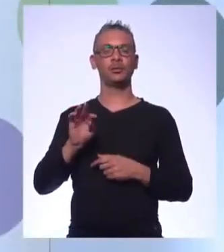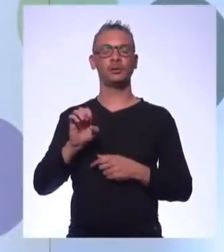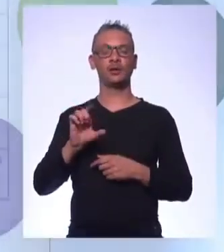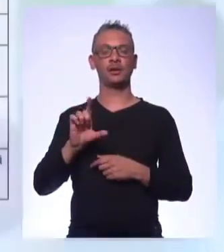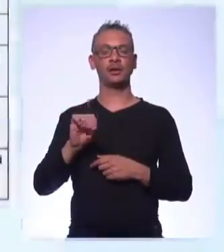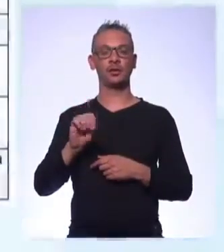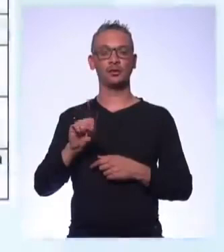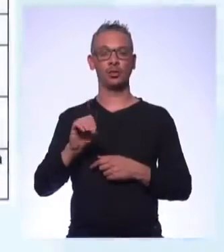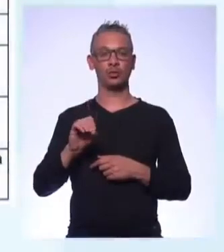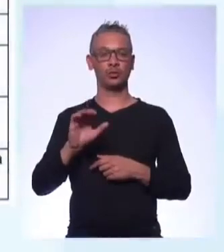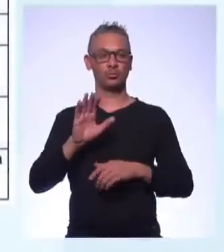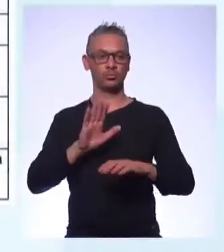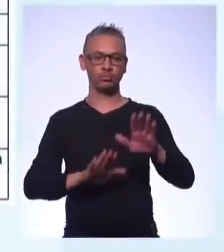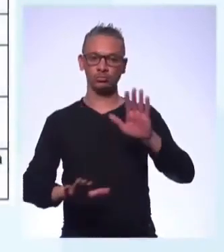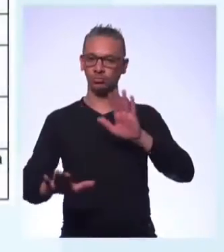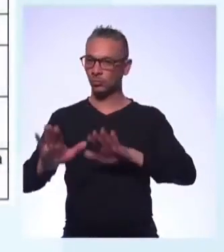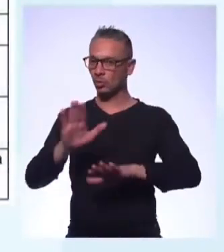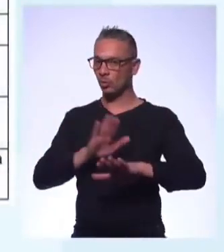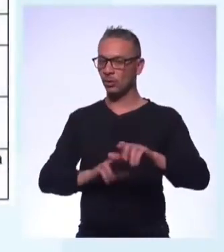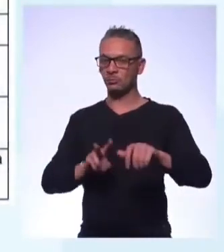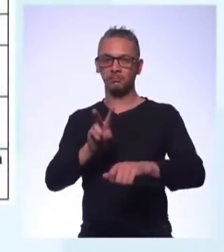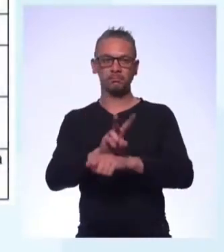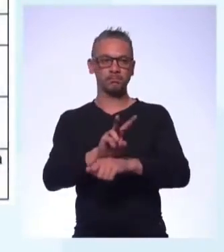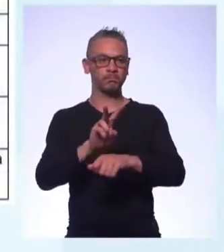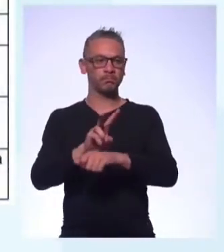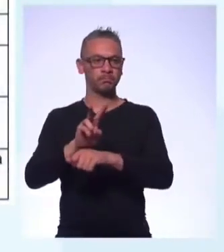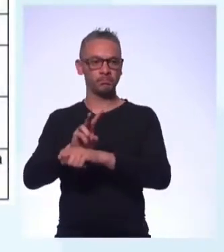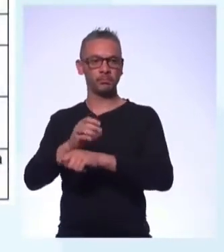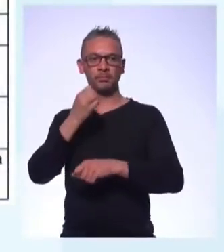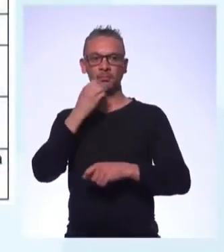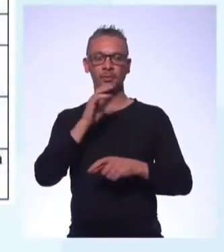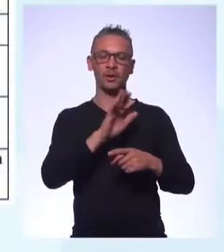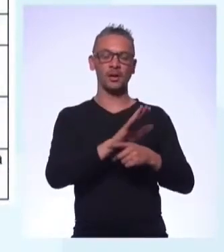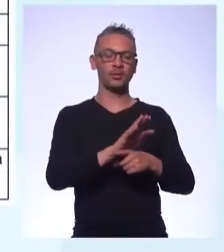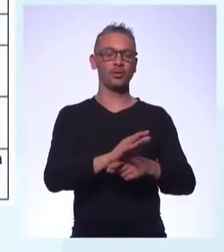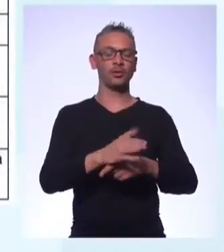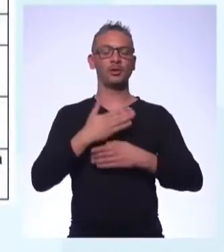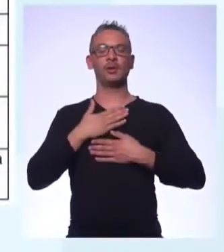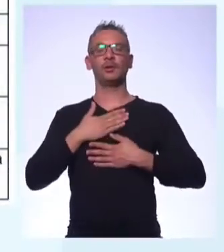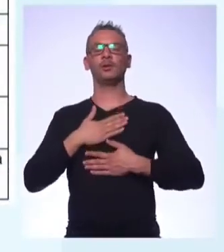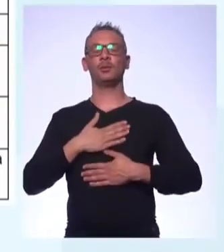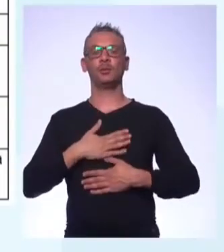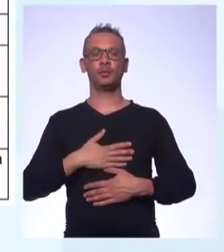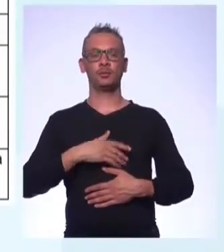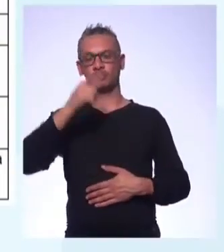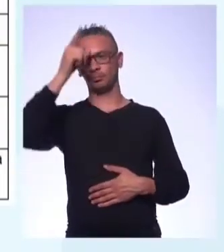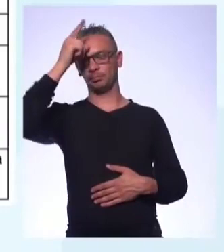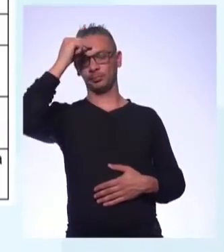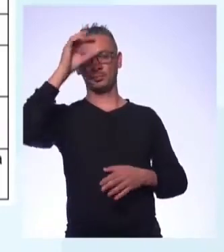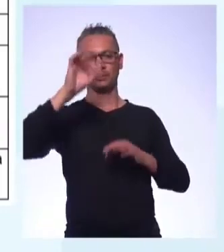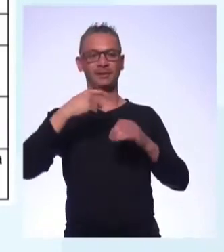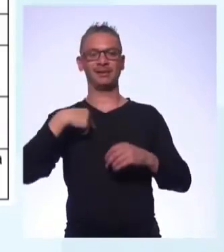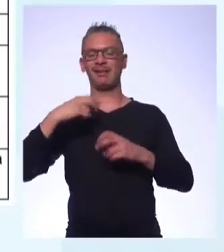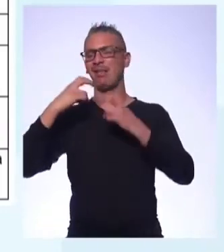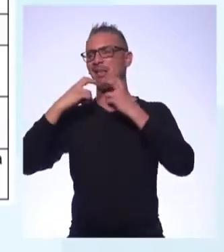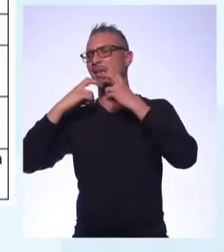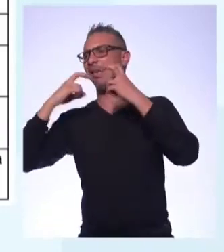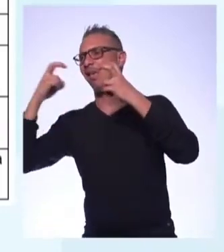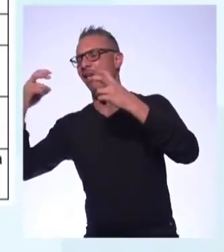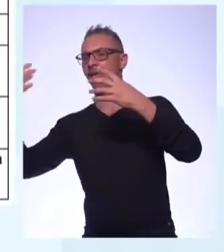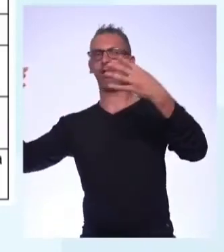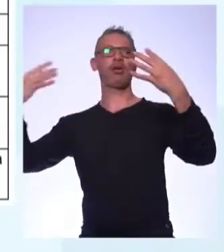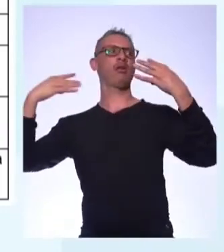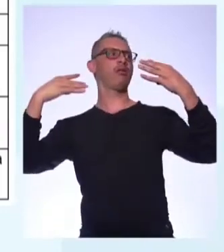riscos desnecessários, é o jeito de manter a discrição, porque às vezes quando a gente também grita demais, fala de... Imagina